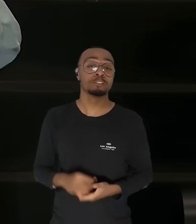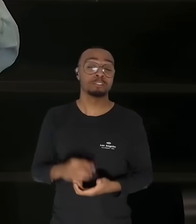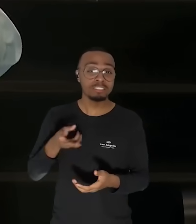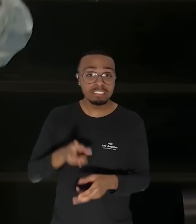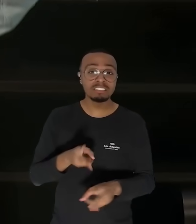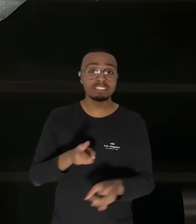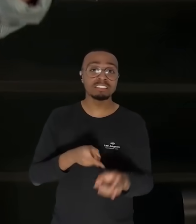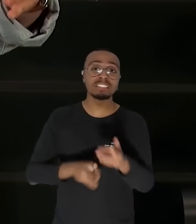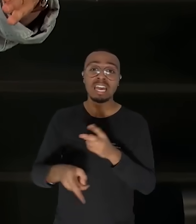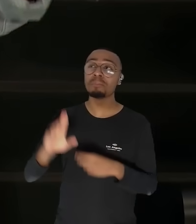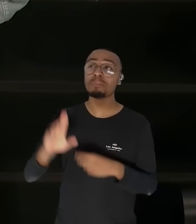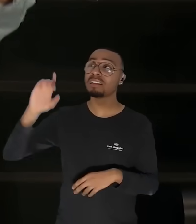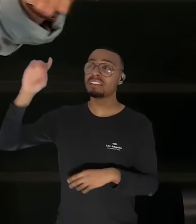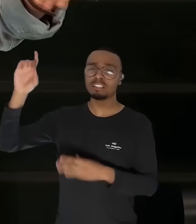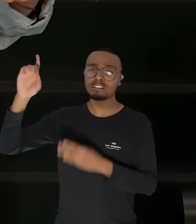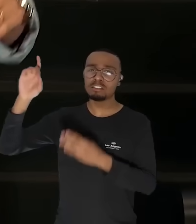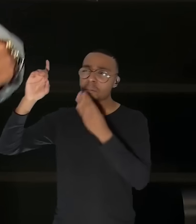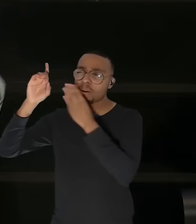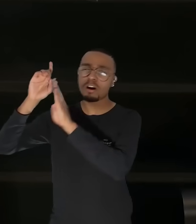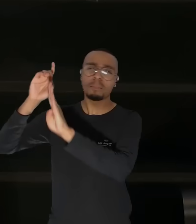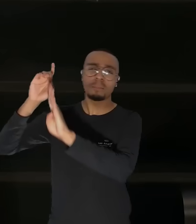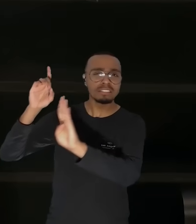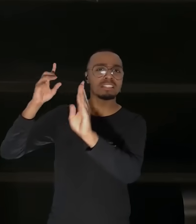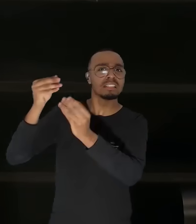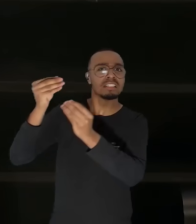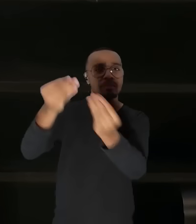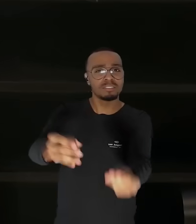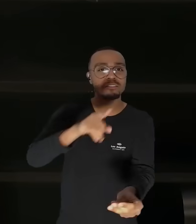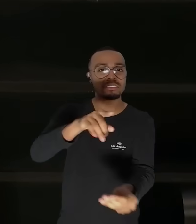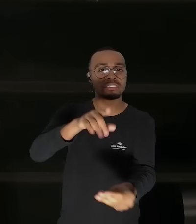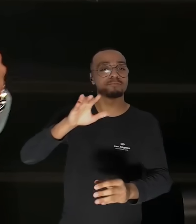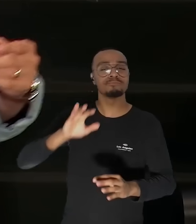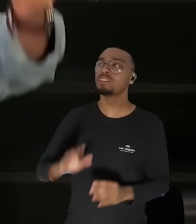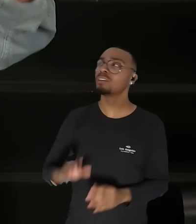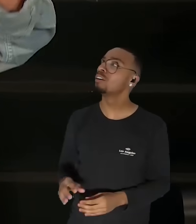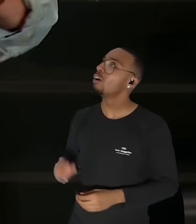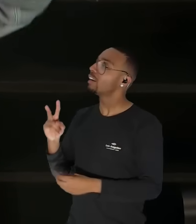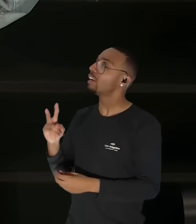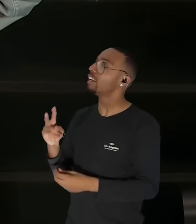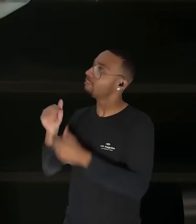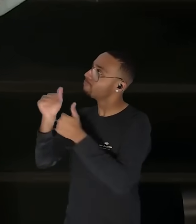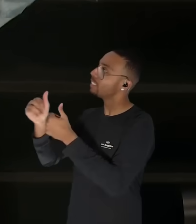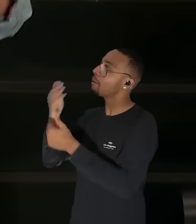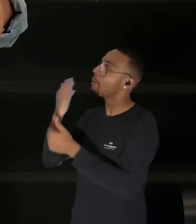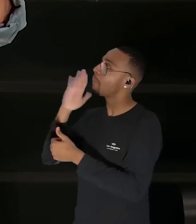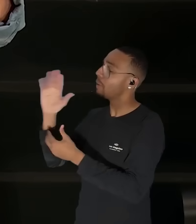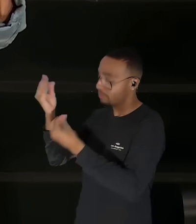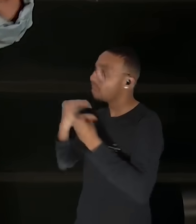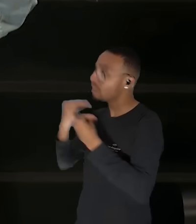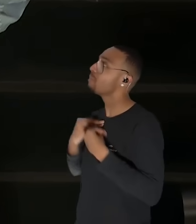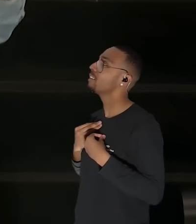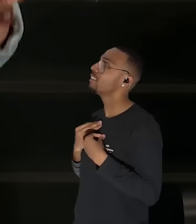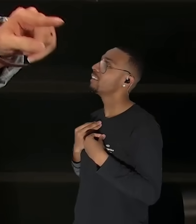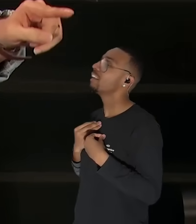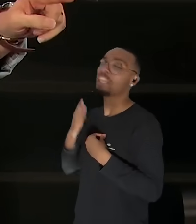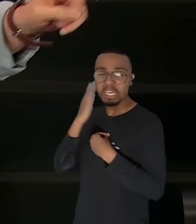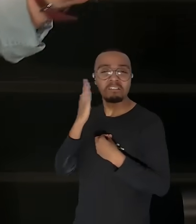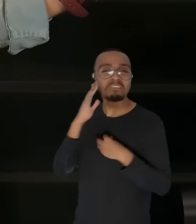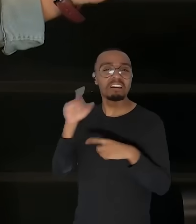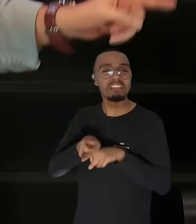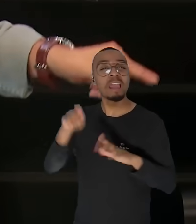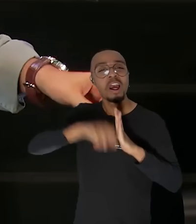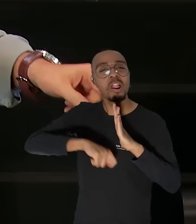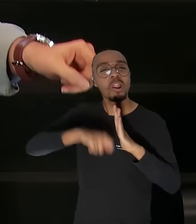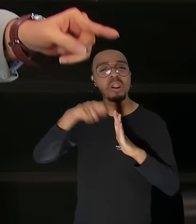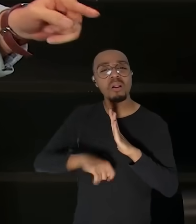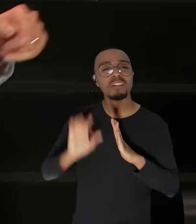você receber uma promessa de Deus, se prepare para lutas. Porque Ele só está te avisando antes, porque vão ter situações que